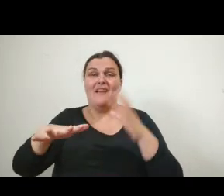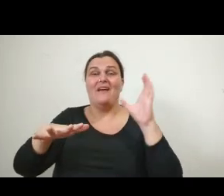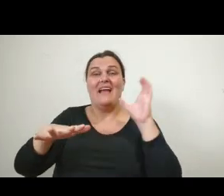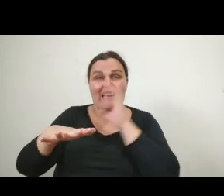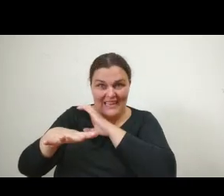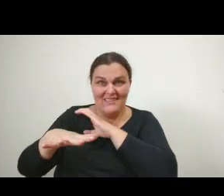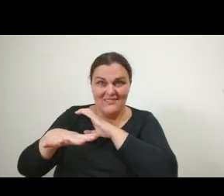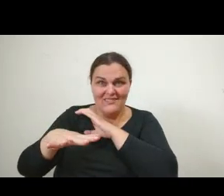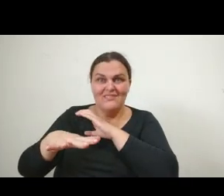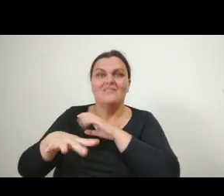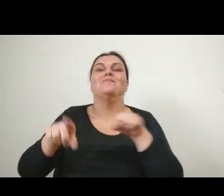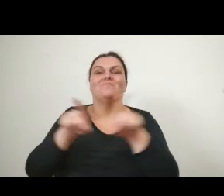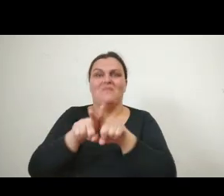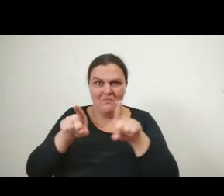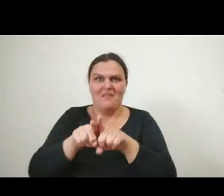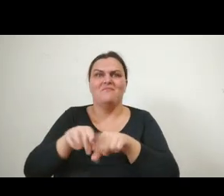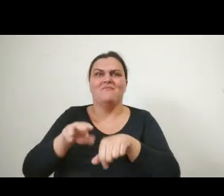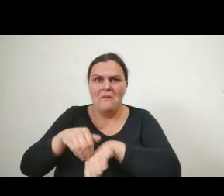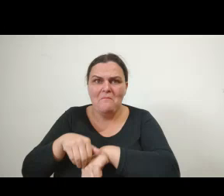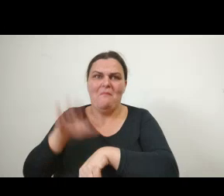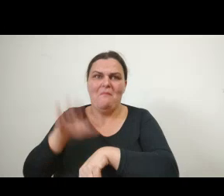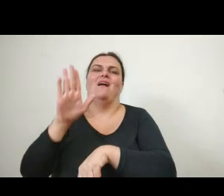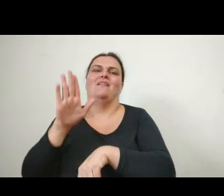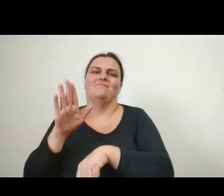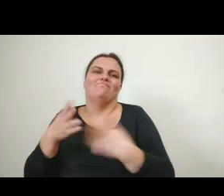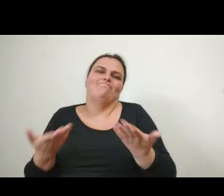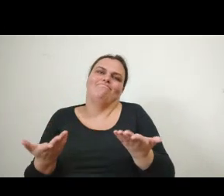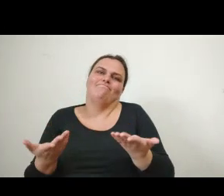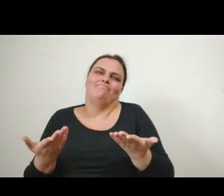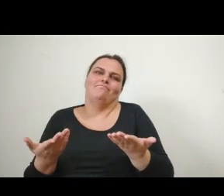E aí vão ter vários impactos, né, sobre a população,